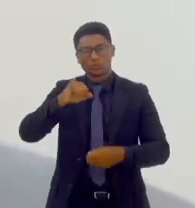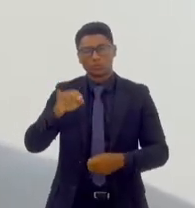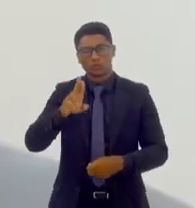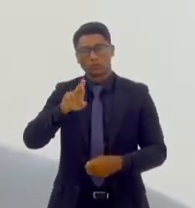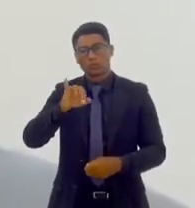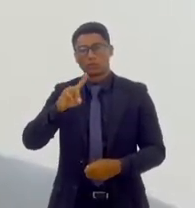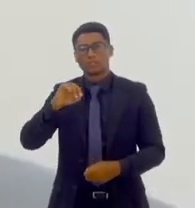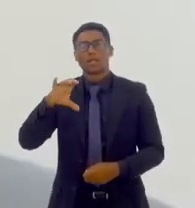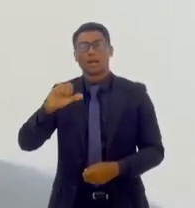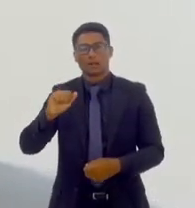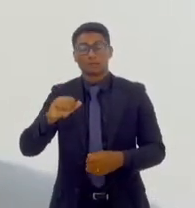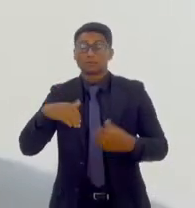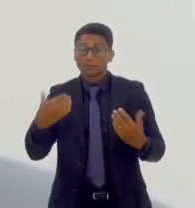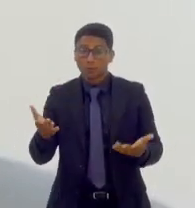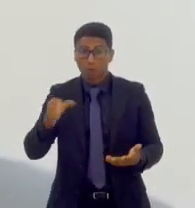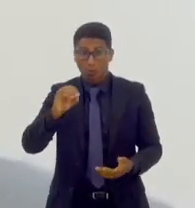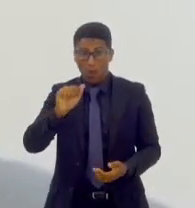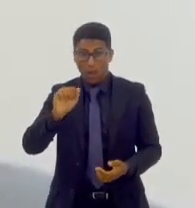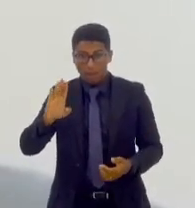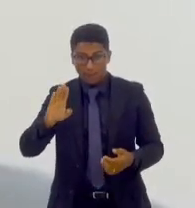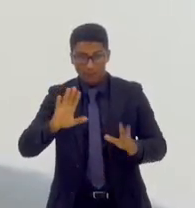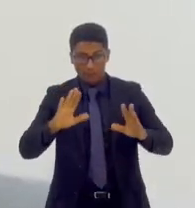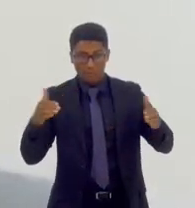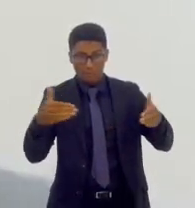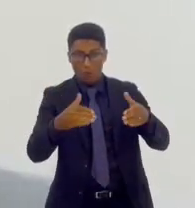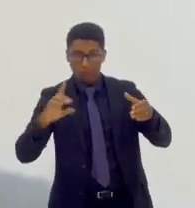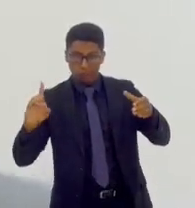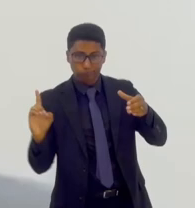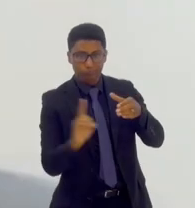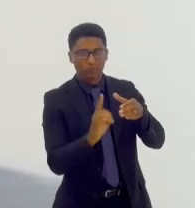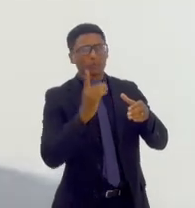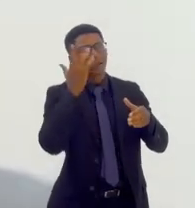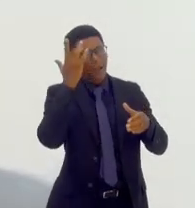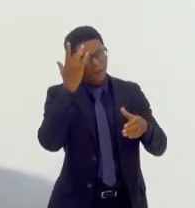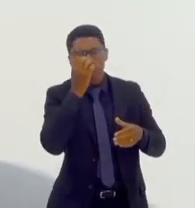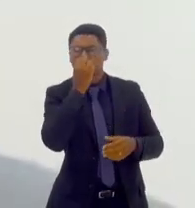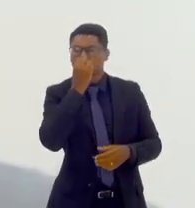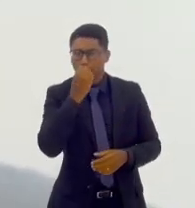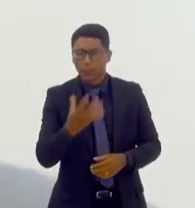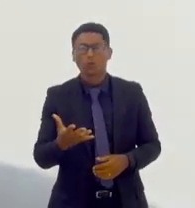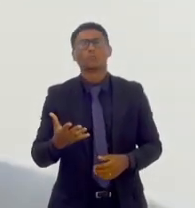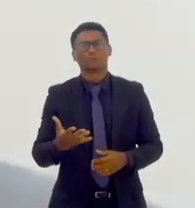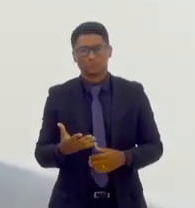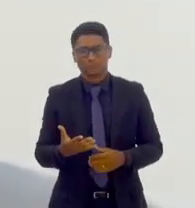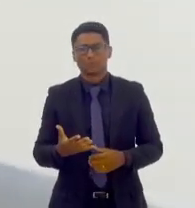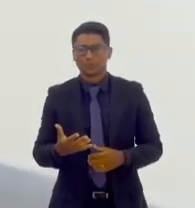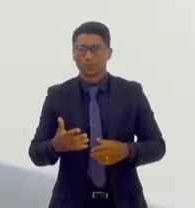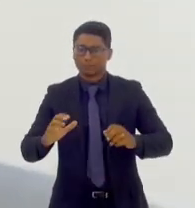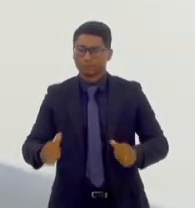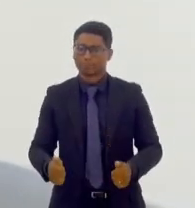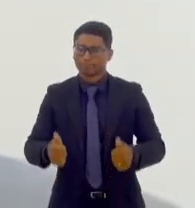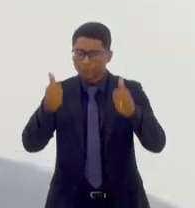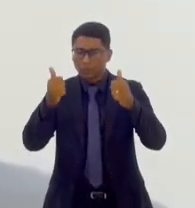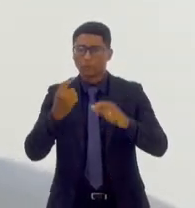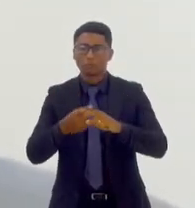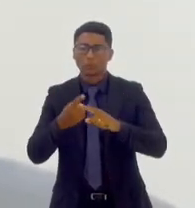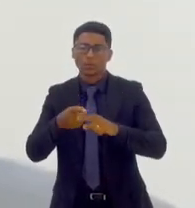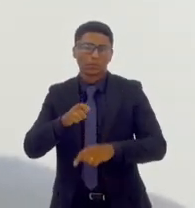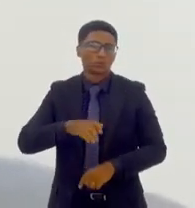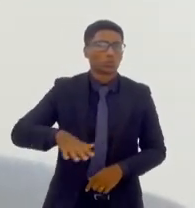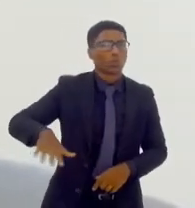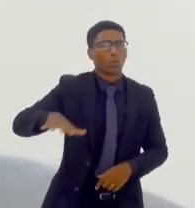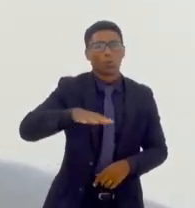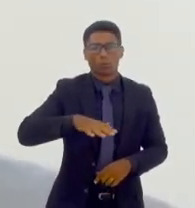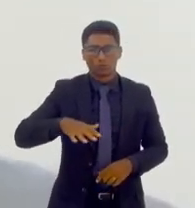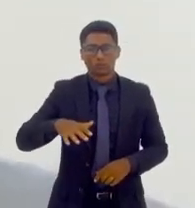a participação da Ordem no Fórum, eu acredito que vai trazer muito resultados positivos para esse desejo, o desejo